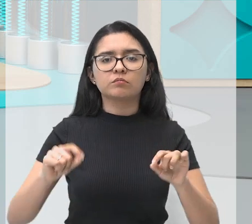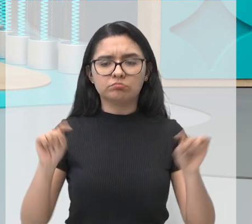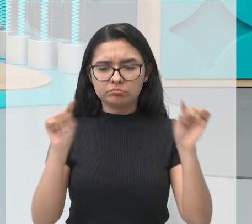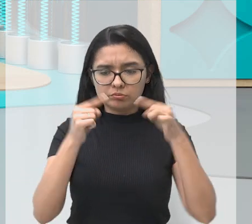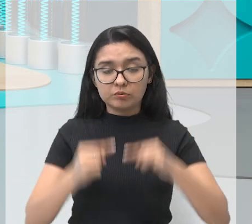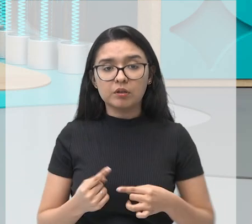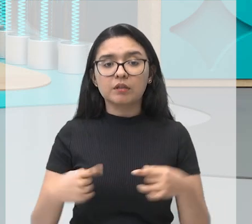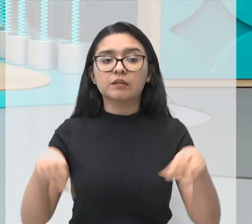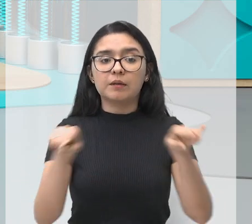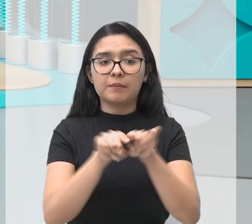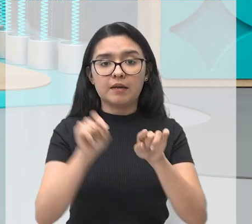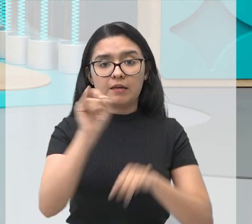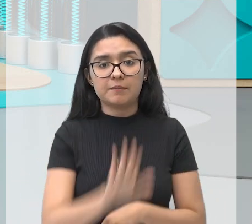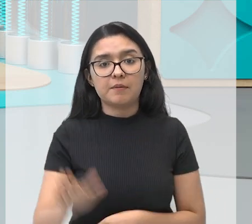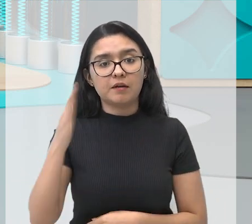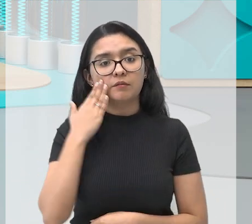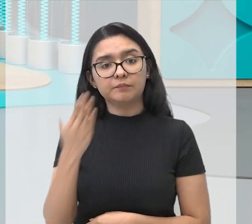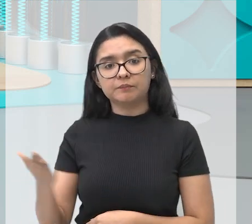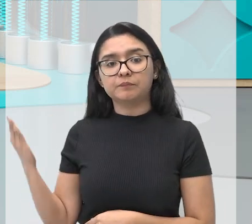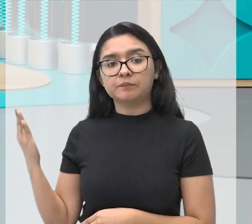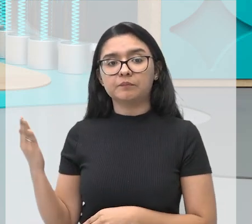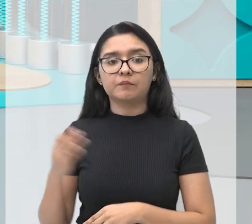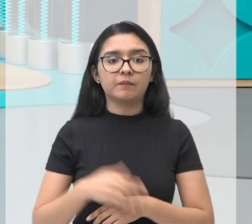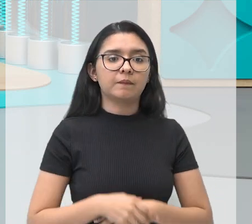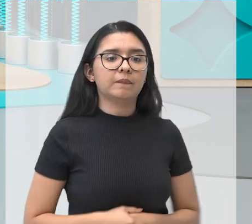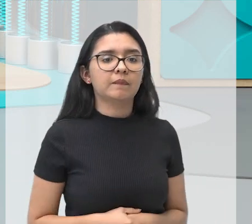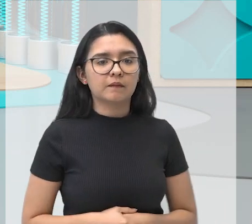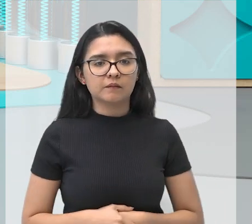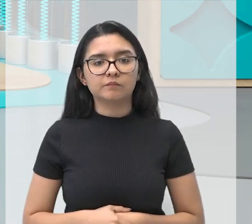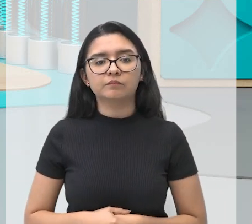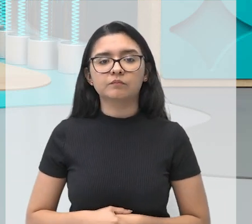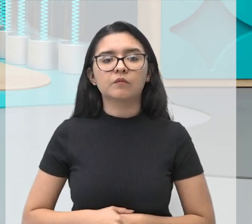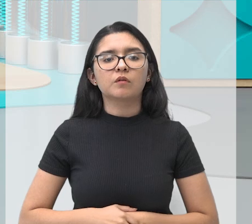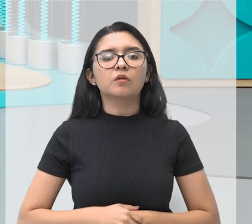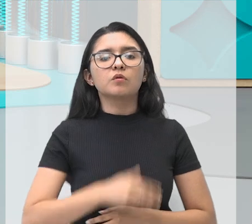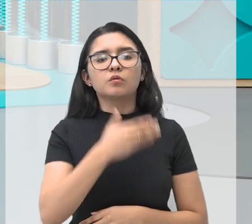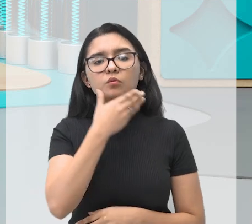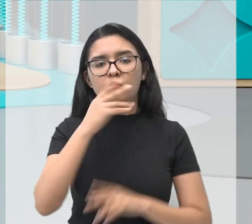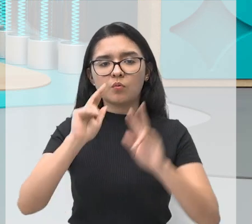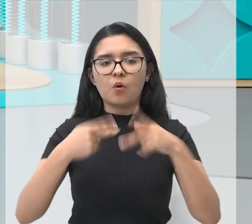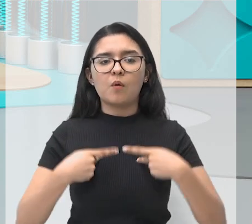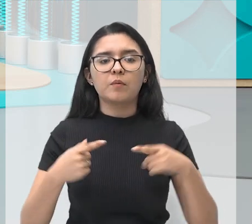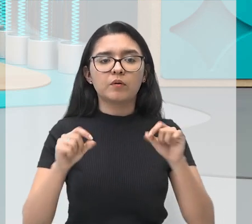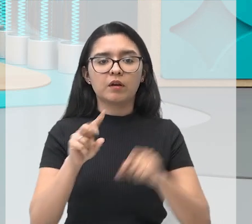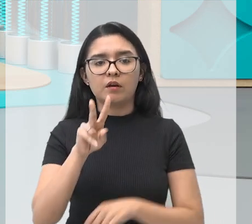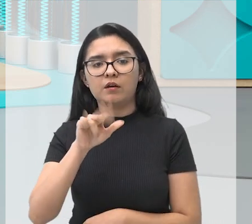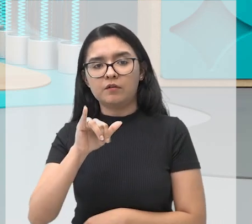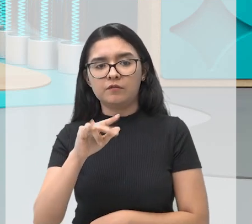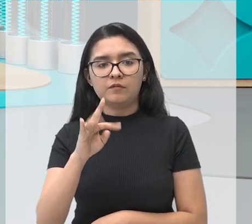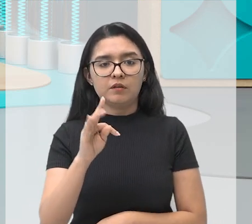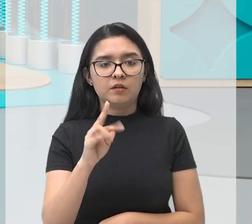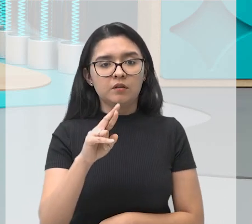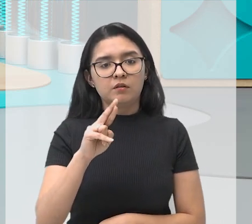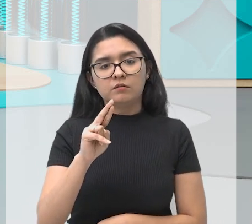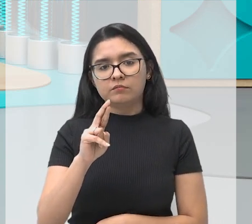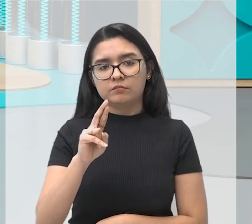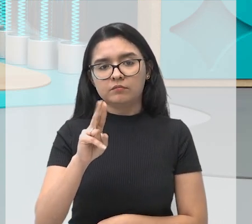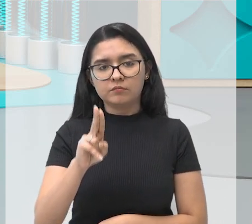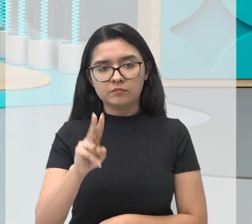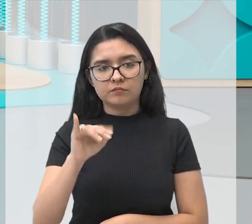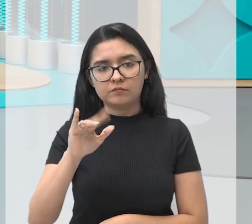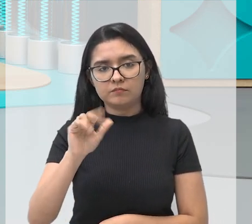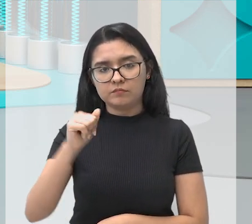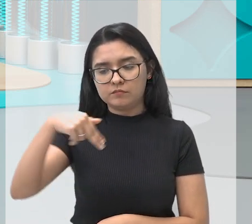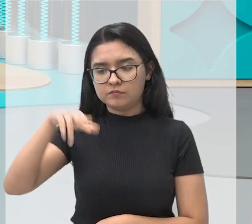corpo. É esta imagem que aparece aqui para vocês do homem vitruviano. Talvez vocês já tenham visto isso em algum livro, em